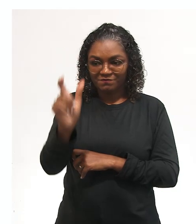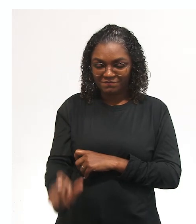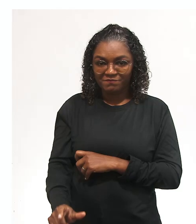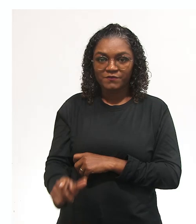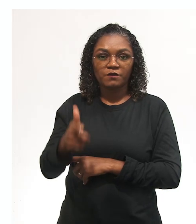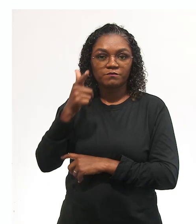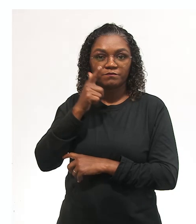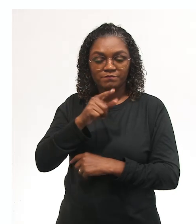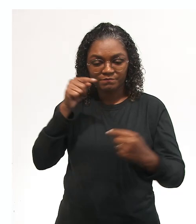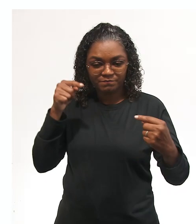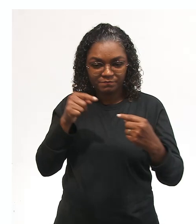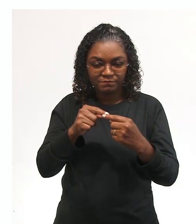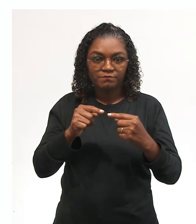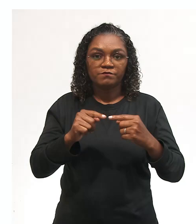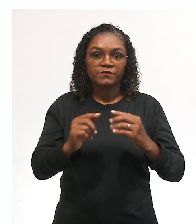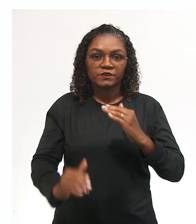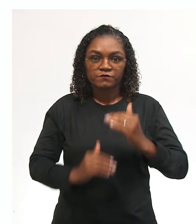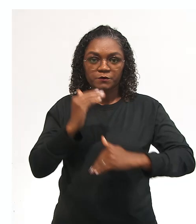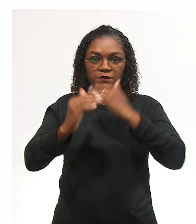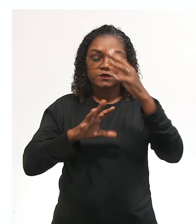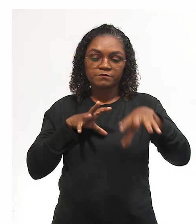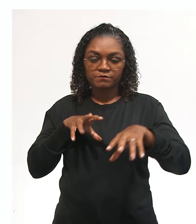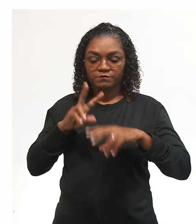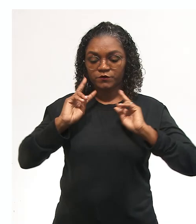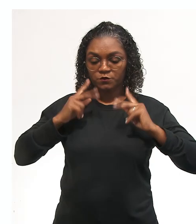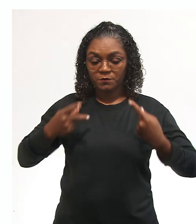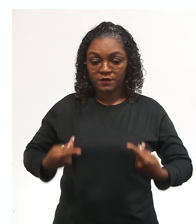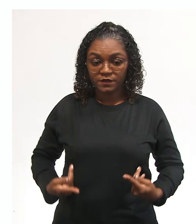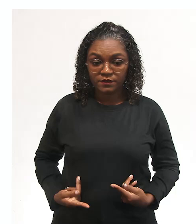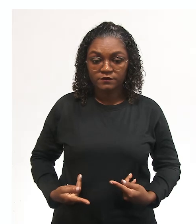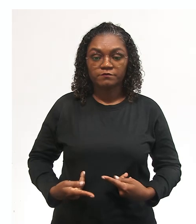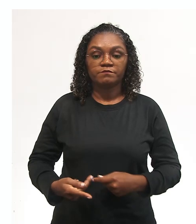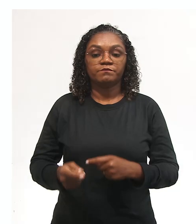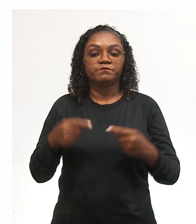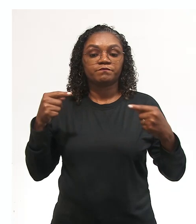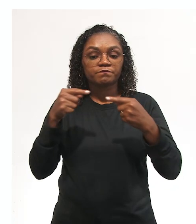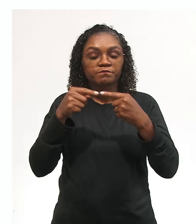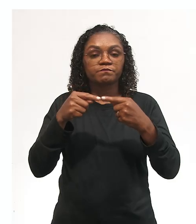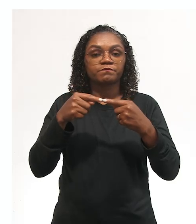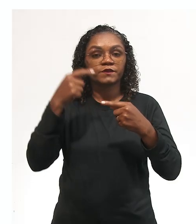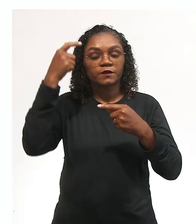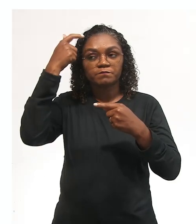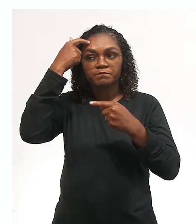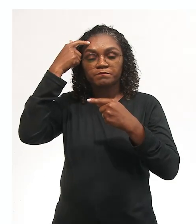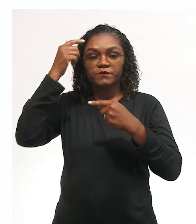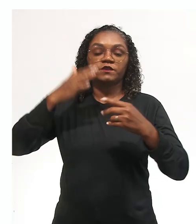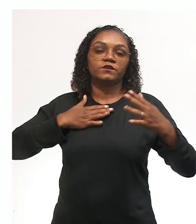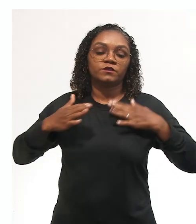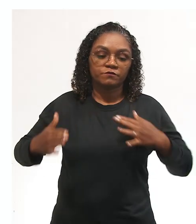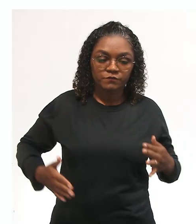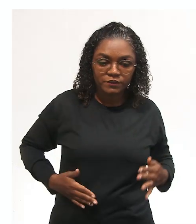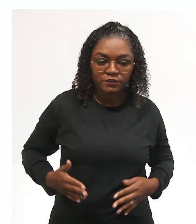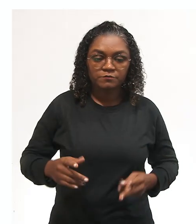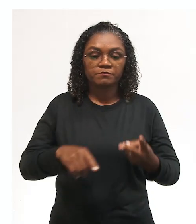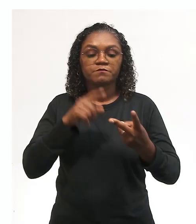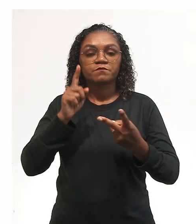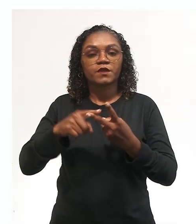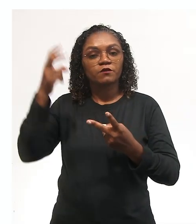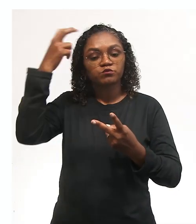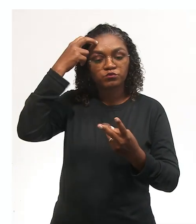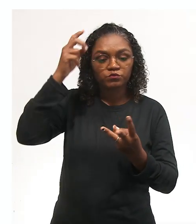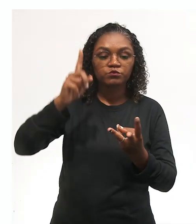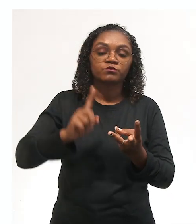física, mental, cultural, política, científico, tecnológico, é a definição para